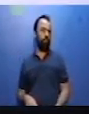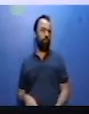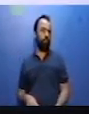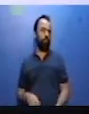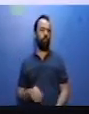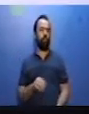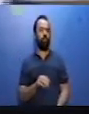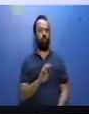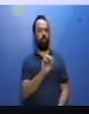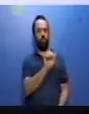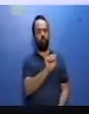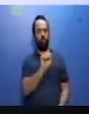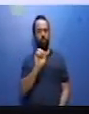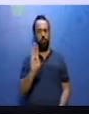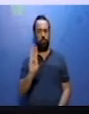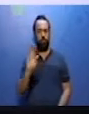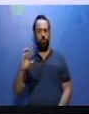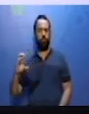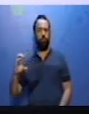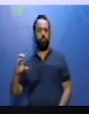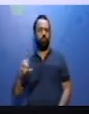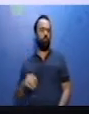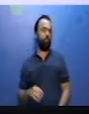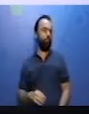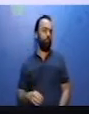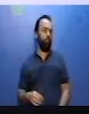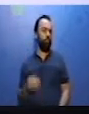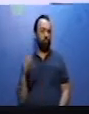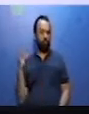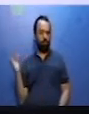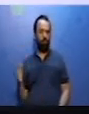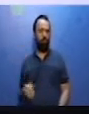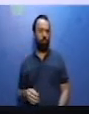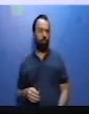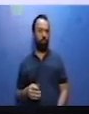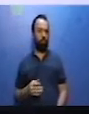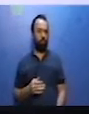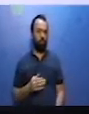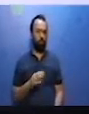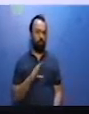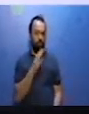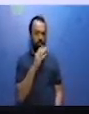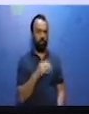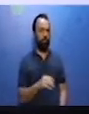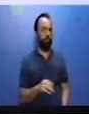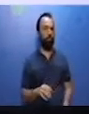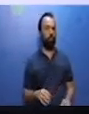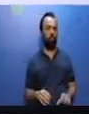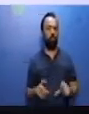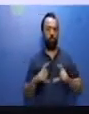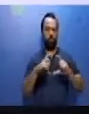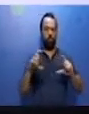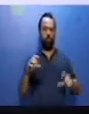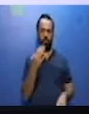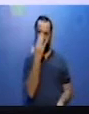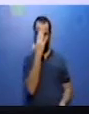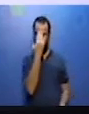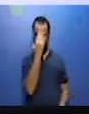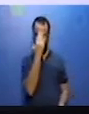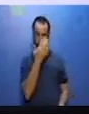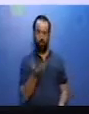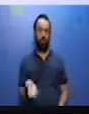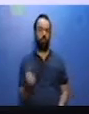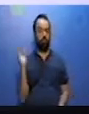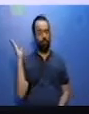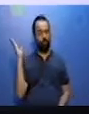coeficientes bcp a forma de bosta é essa em um primeiro momento